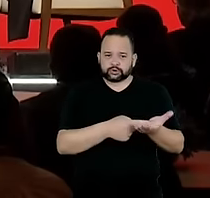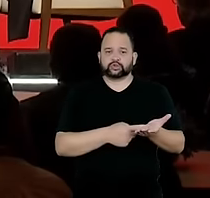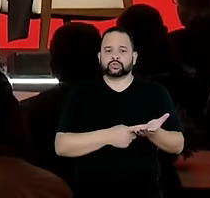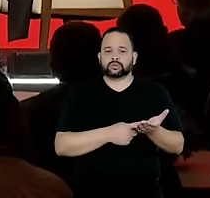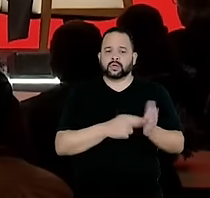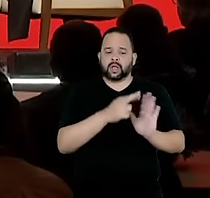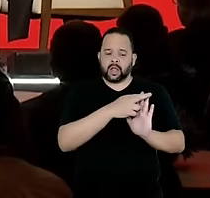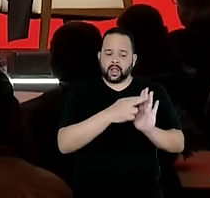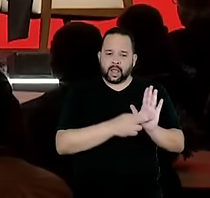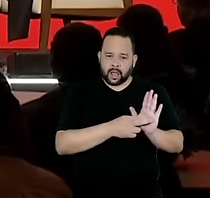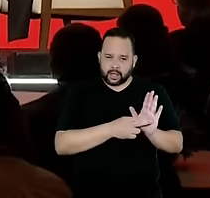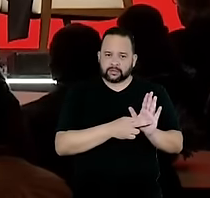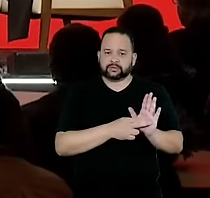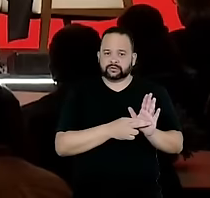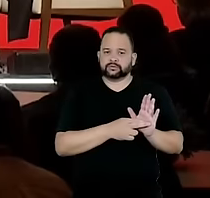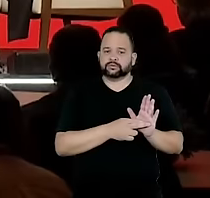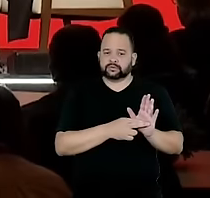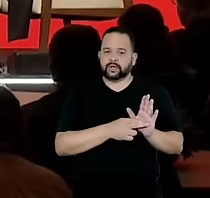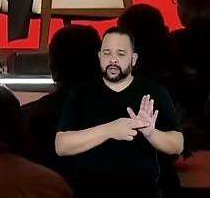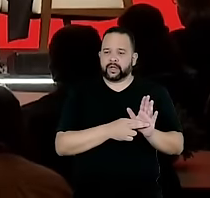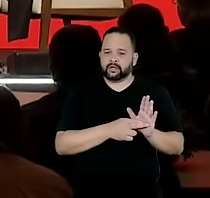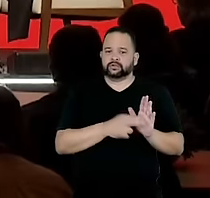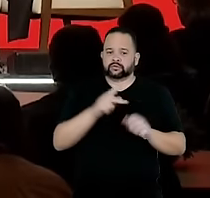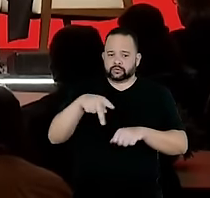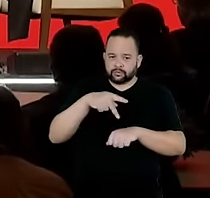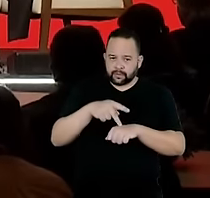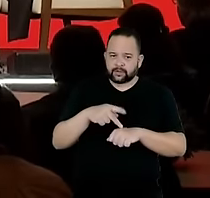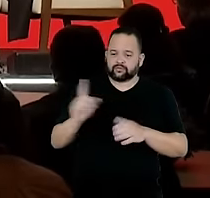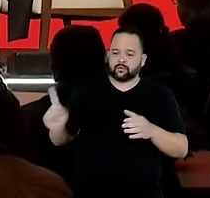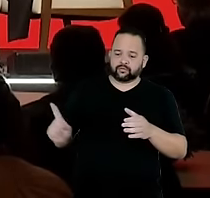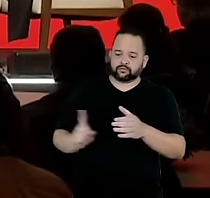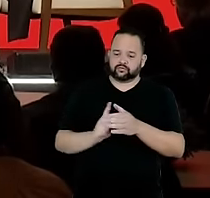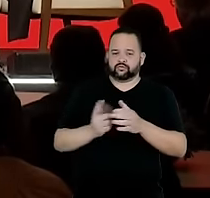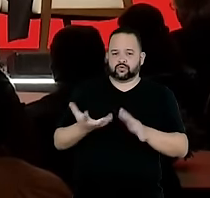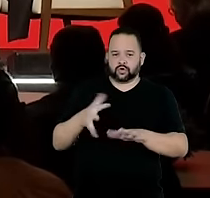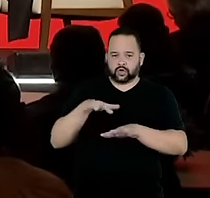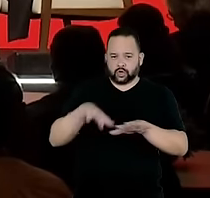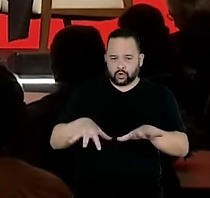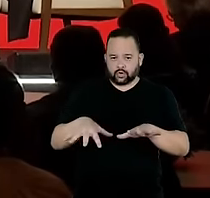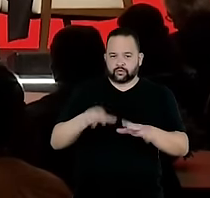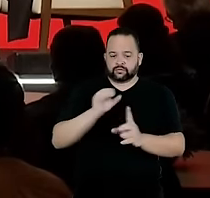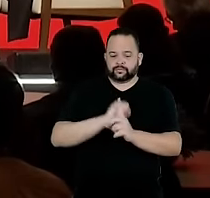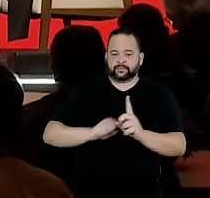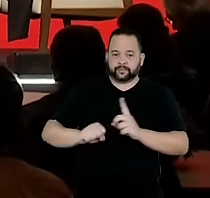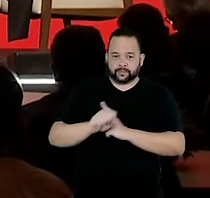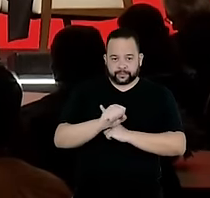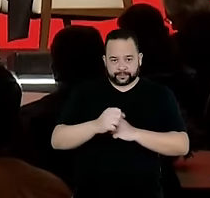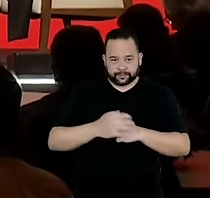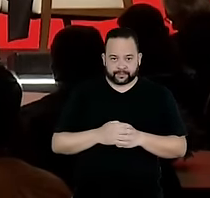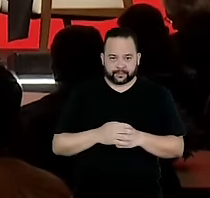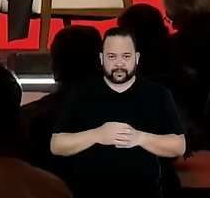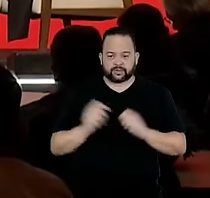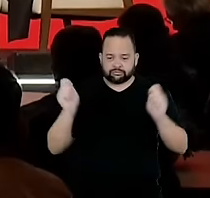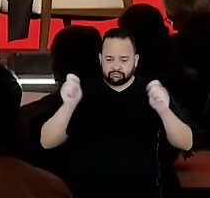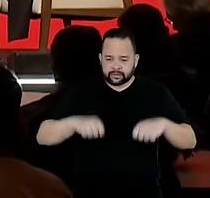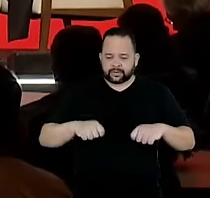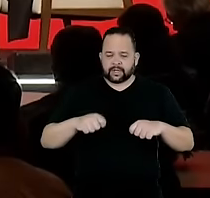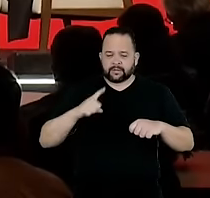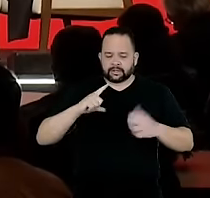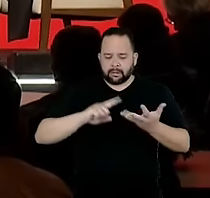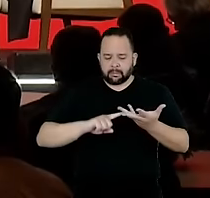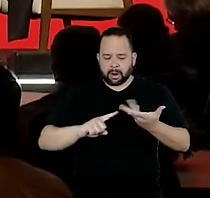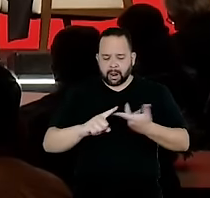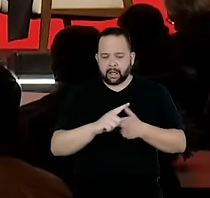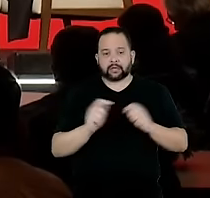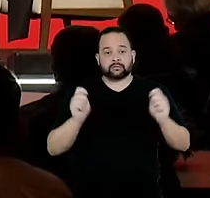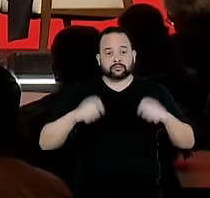social e as Finanças sustentáveis auxiliam nisso tudo então a gente enxerga que tem aí uma imensidão de oportunidades pro Brasil que é um país